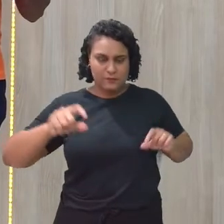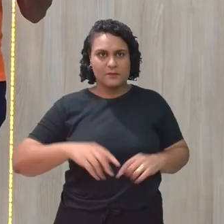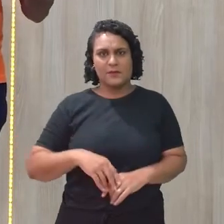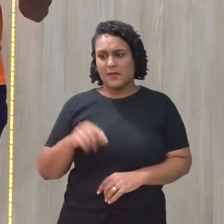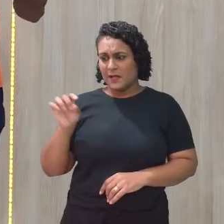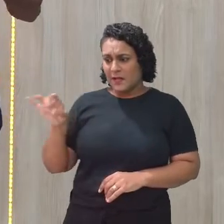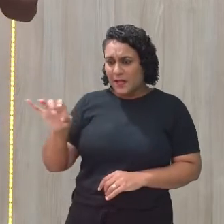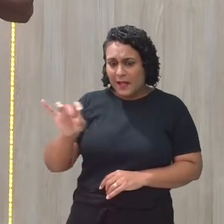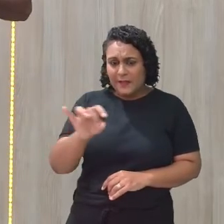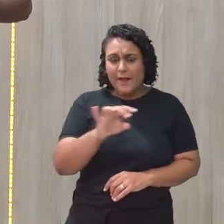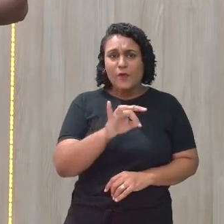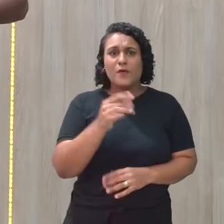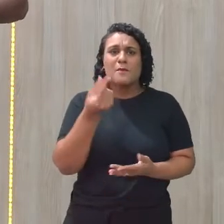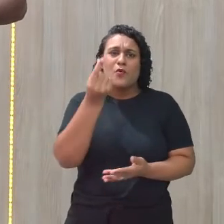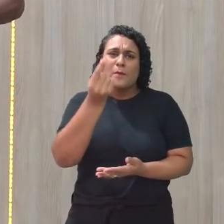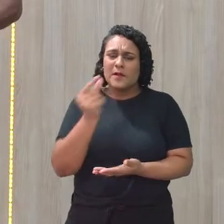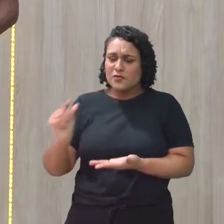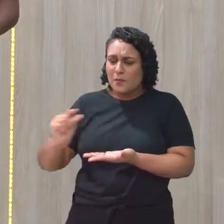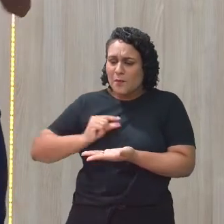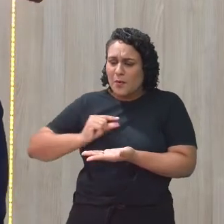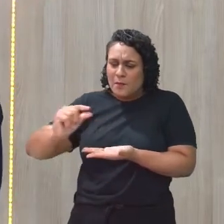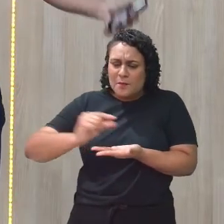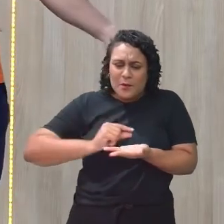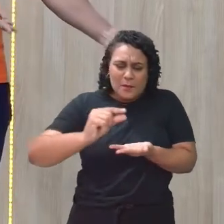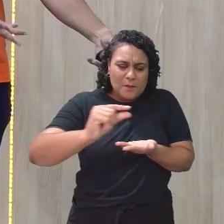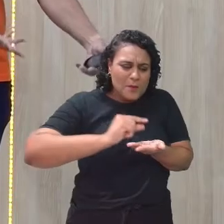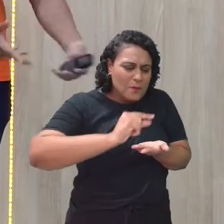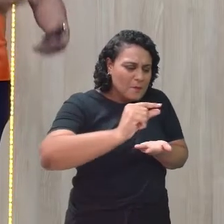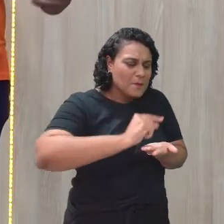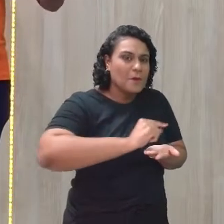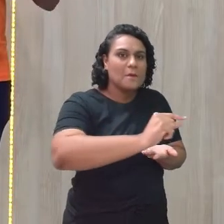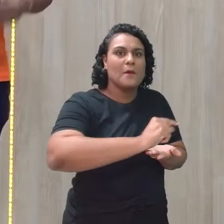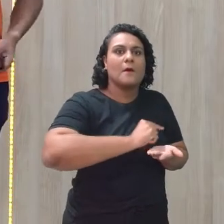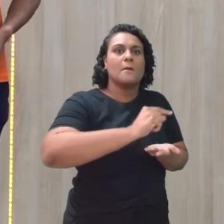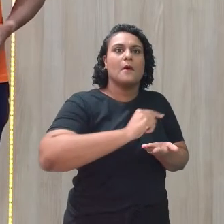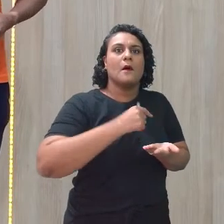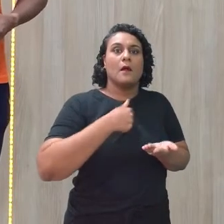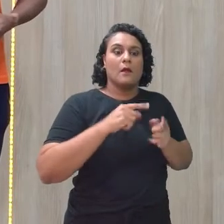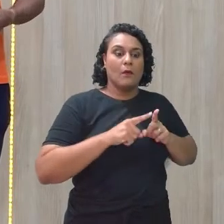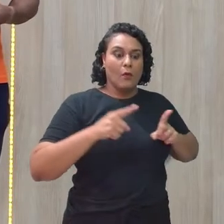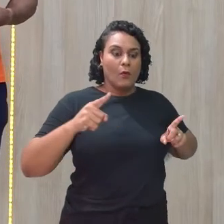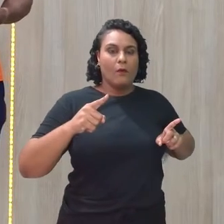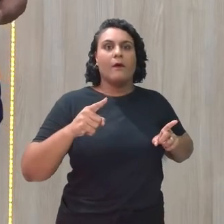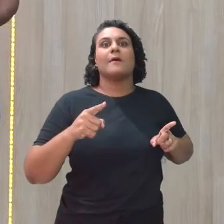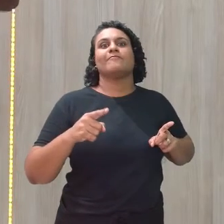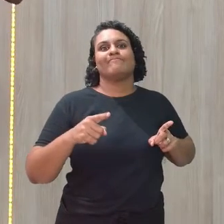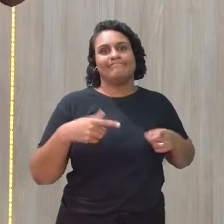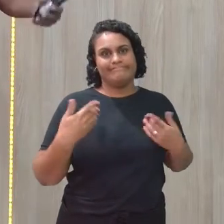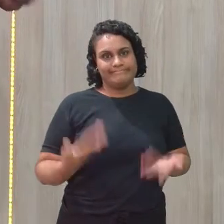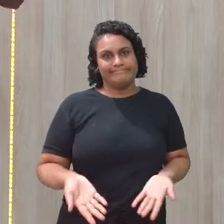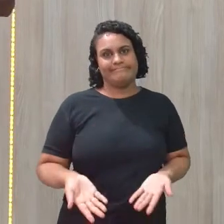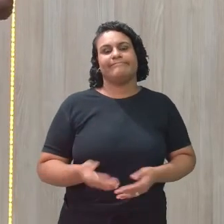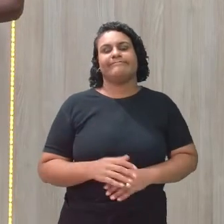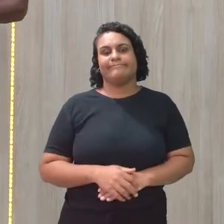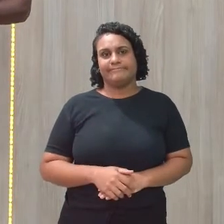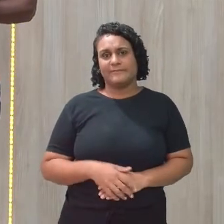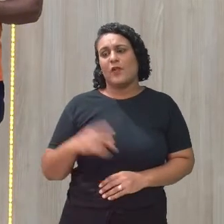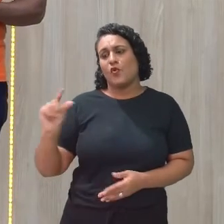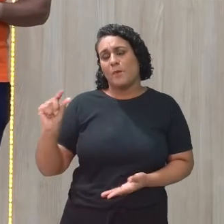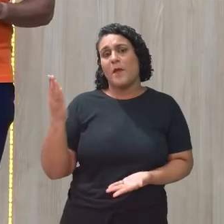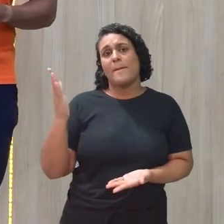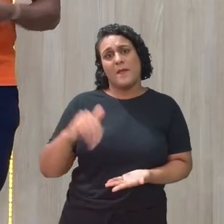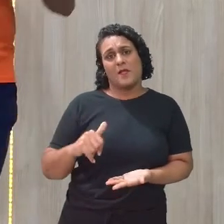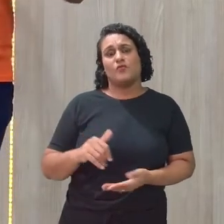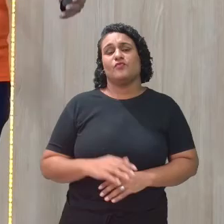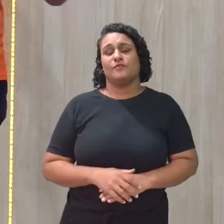amigos que me deram cada um pedacinho, ou seja, uma fração do seu picolé, né, comeram menos do que